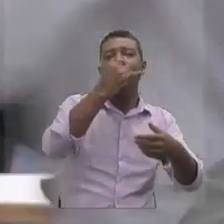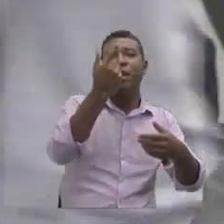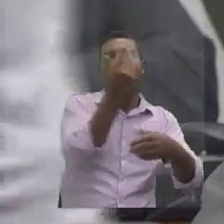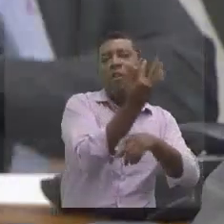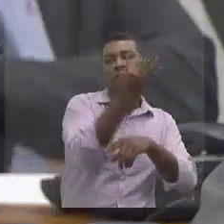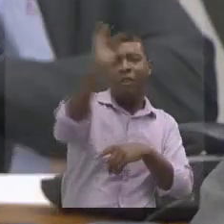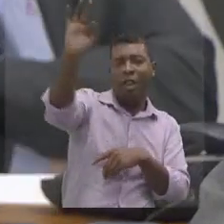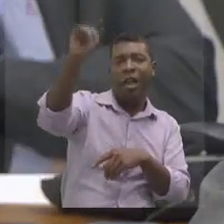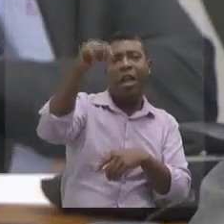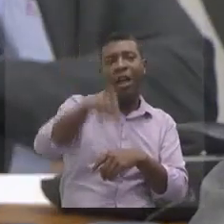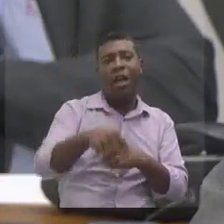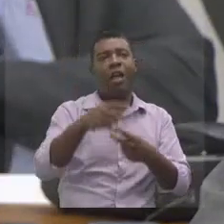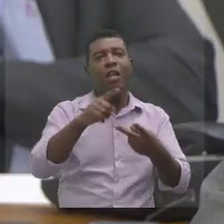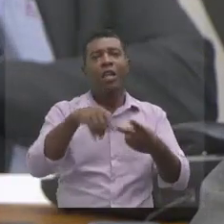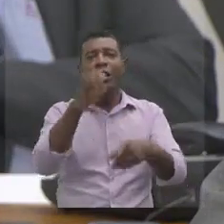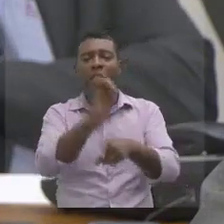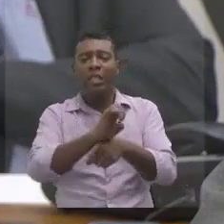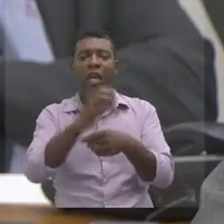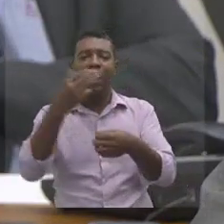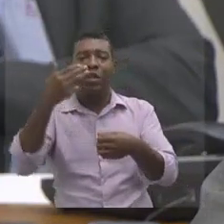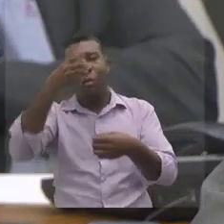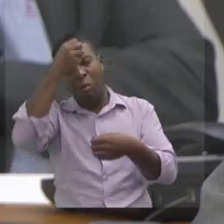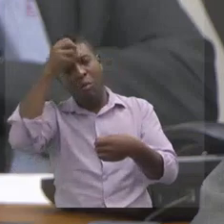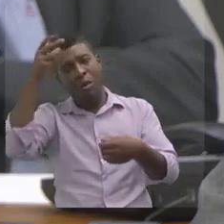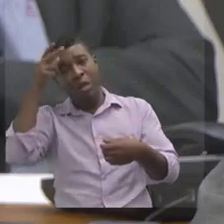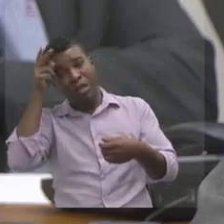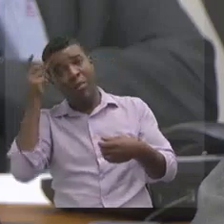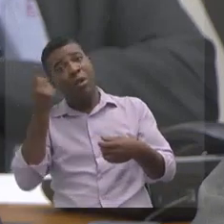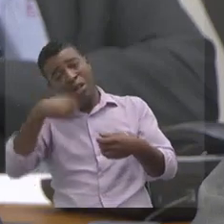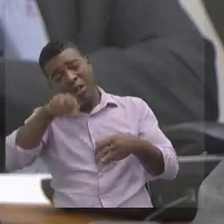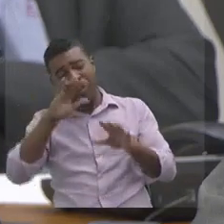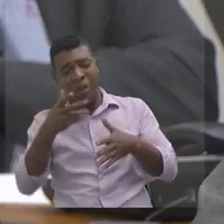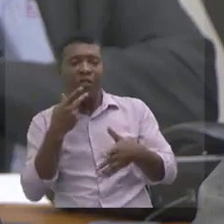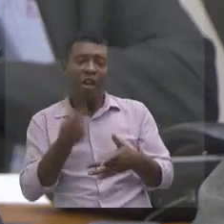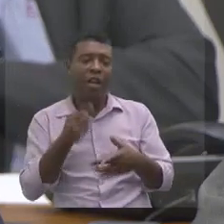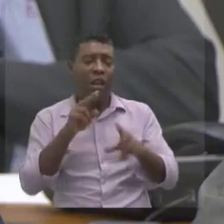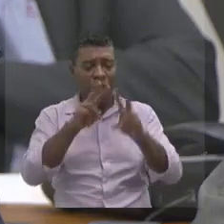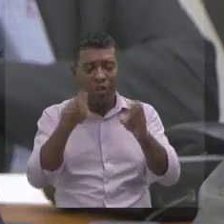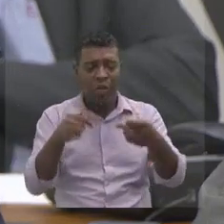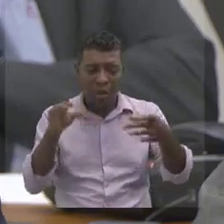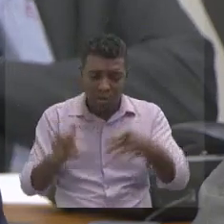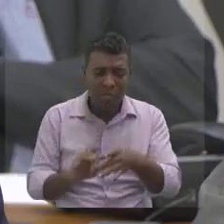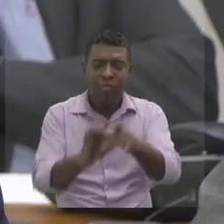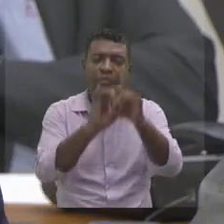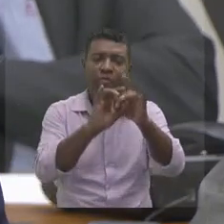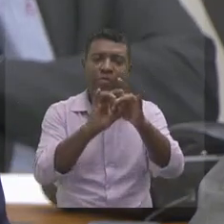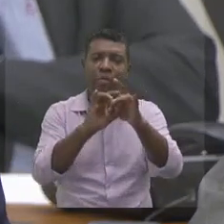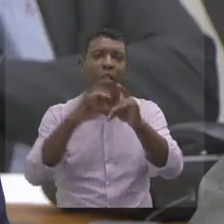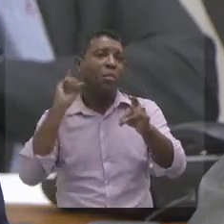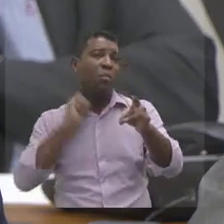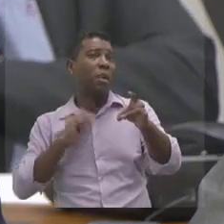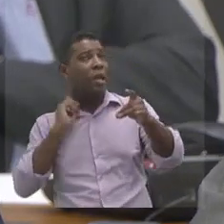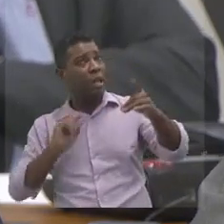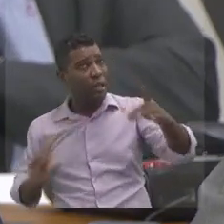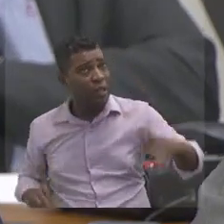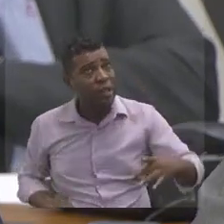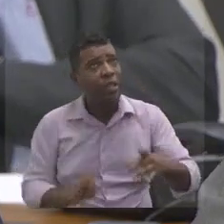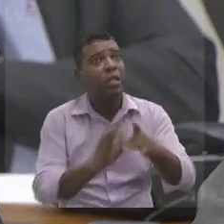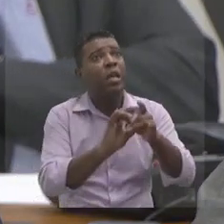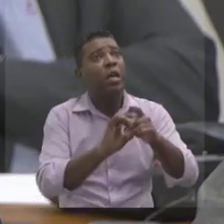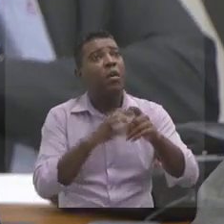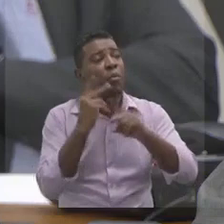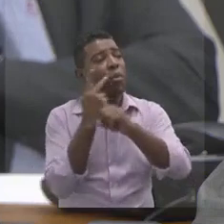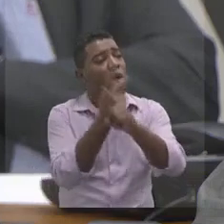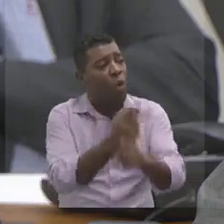Aqui nós já abordamos a importância dessa união de Minas Gerais em prol de recursos para essa área